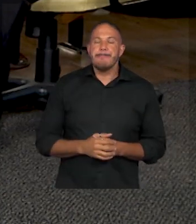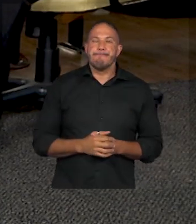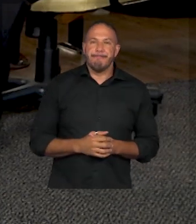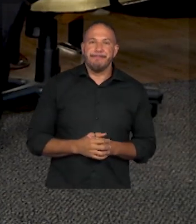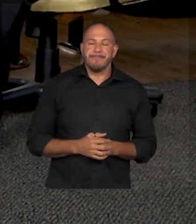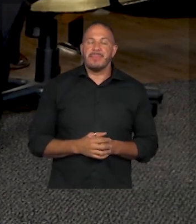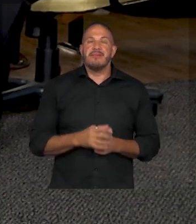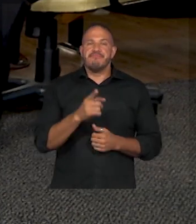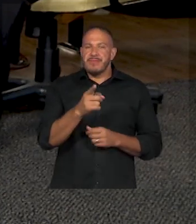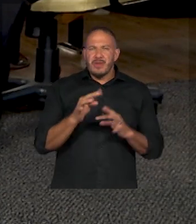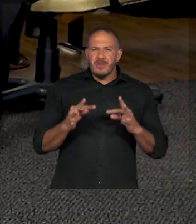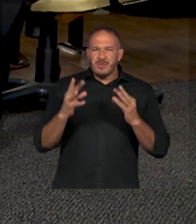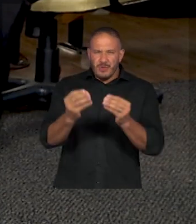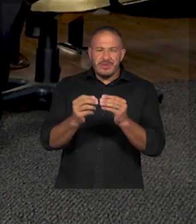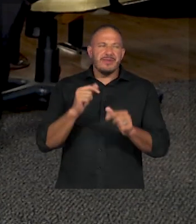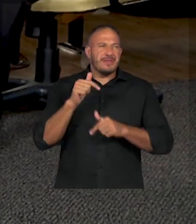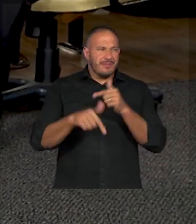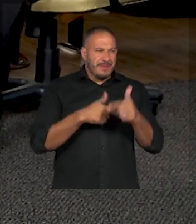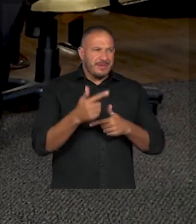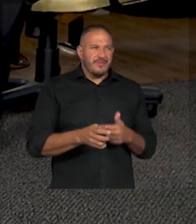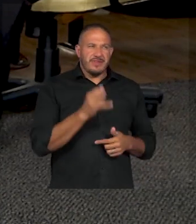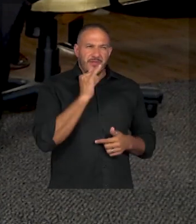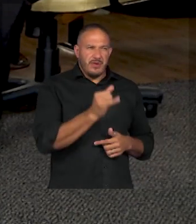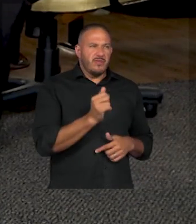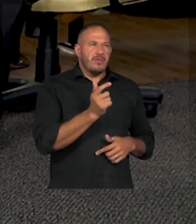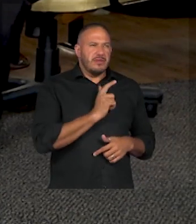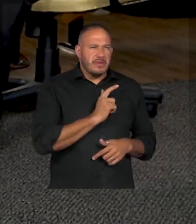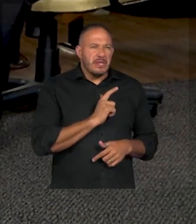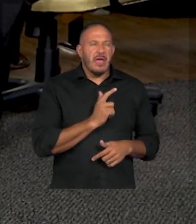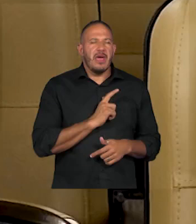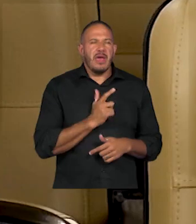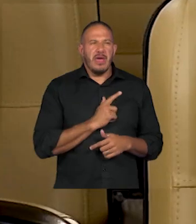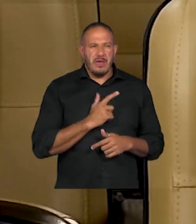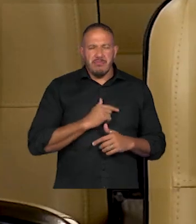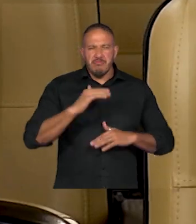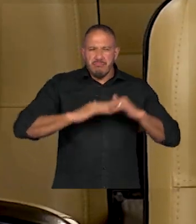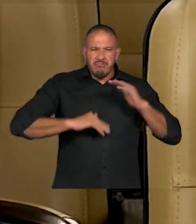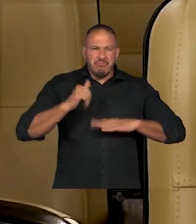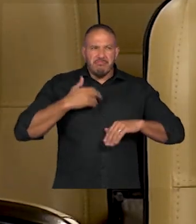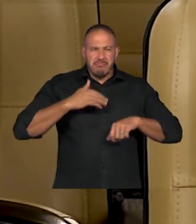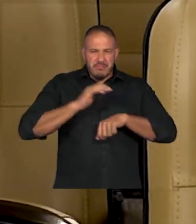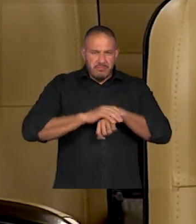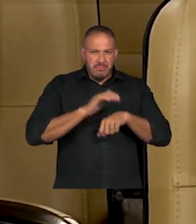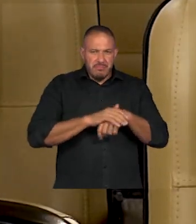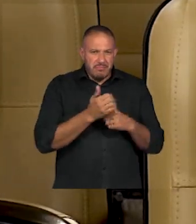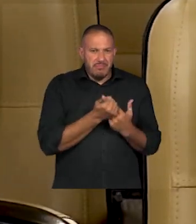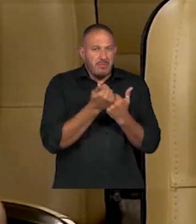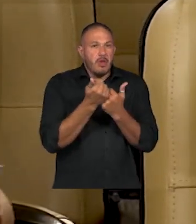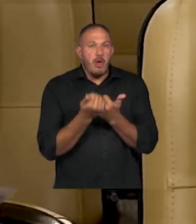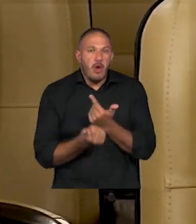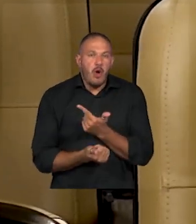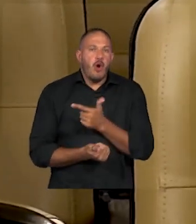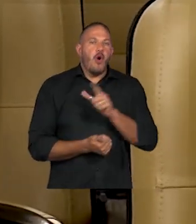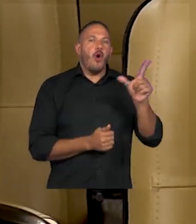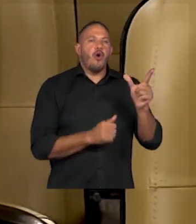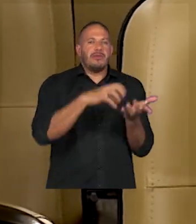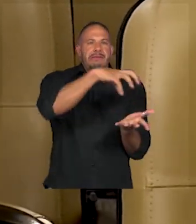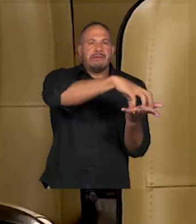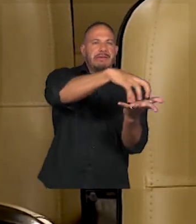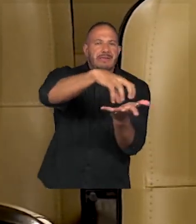você citou, né, todos esses projetos, eles têm uma mãozinha e um suporte de outras secretarias? Vocês